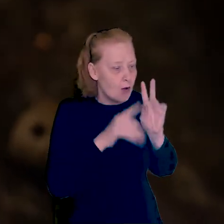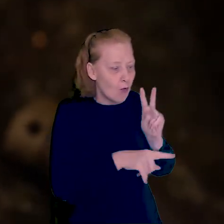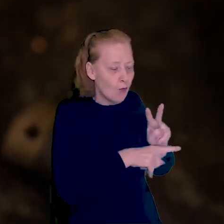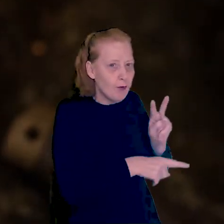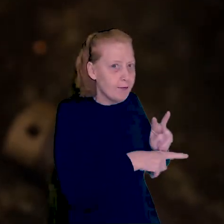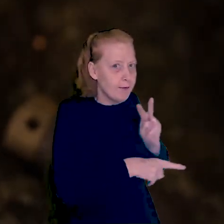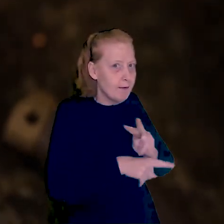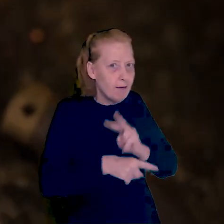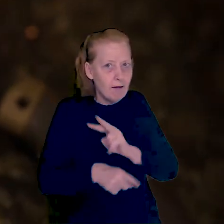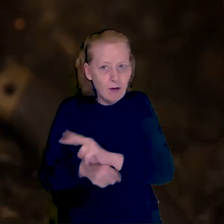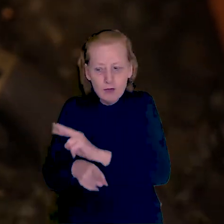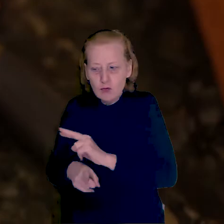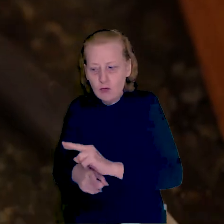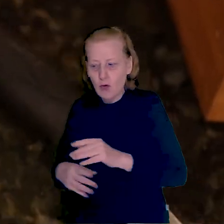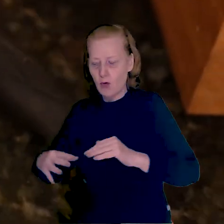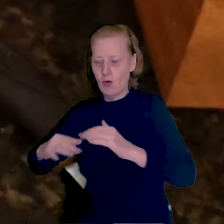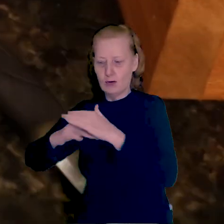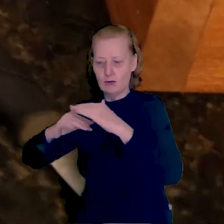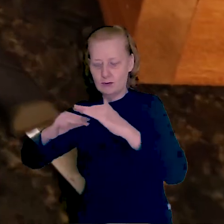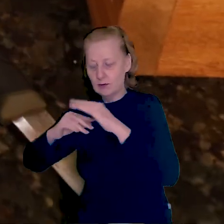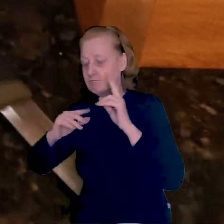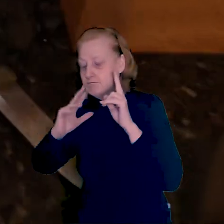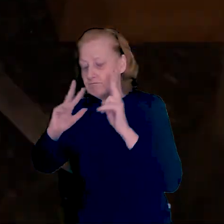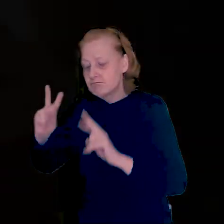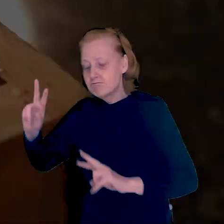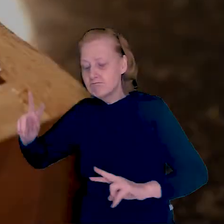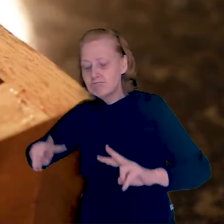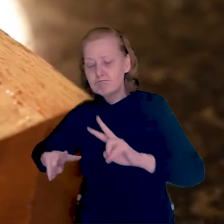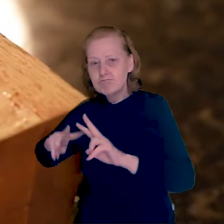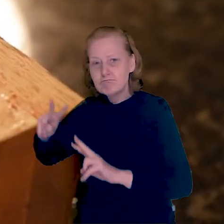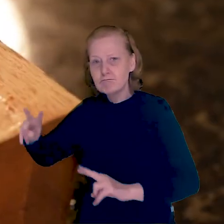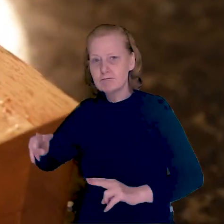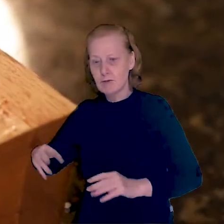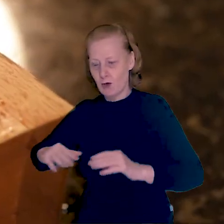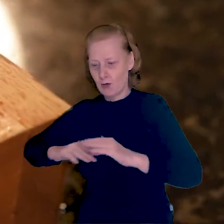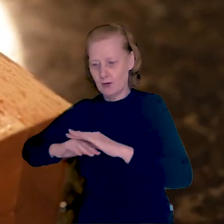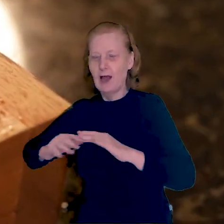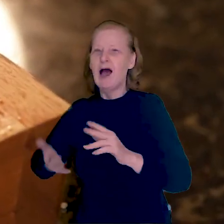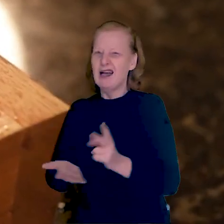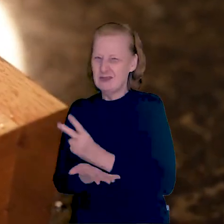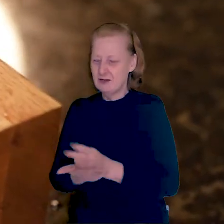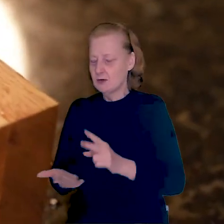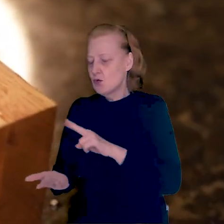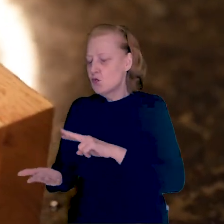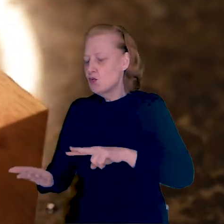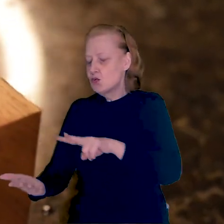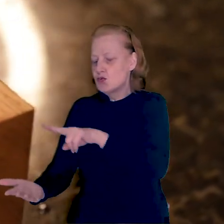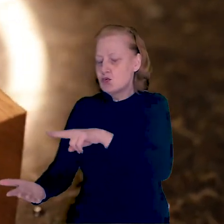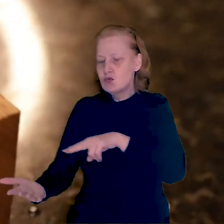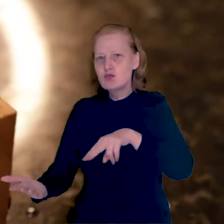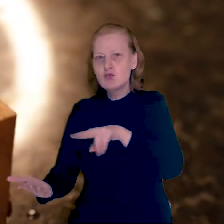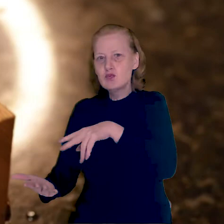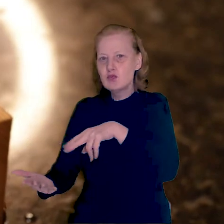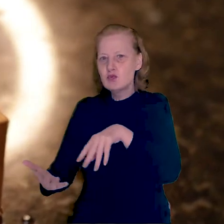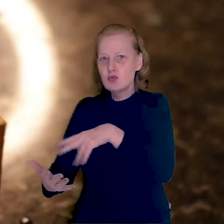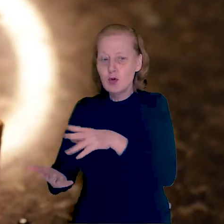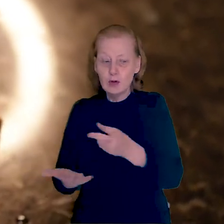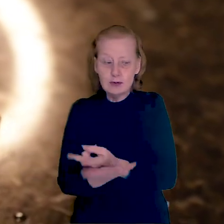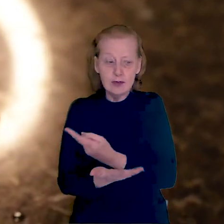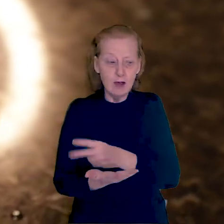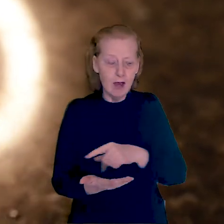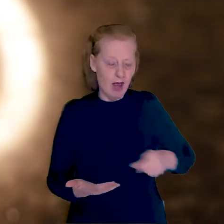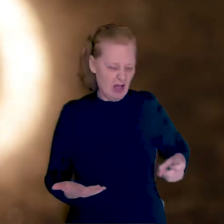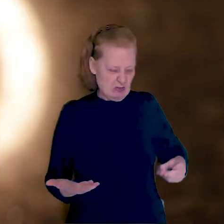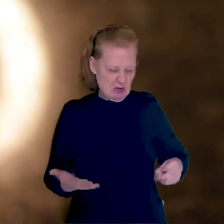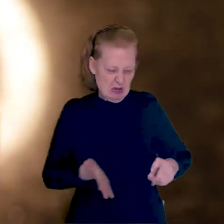gente vai conseguir observar o enxame, né? A gente dá uma sopradinha para os furídeos sair do